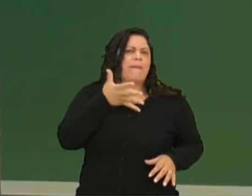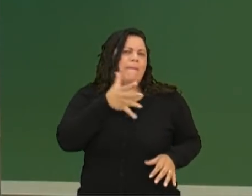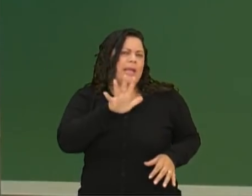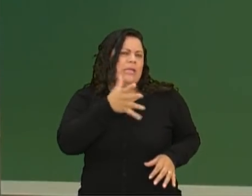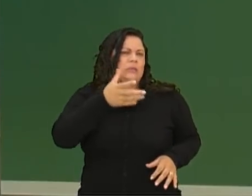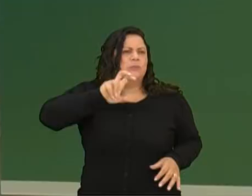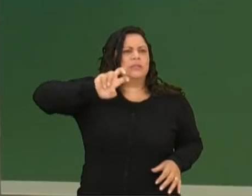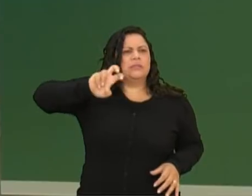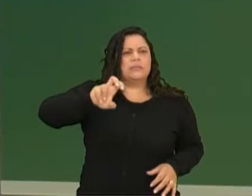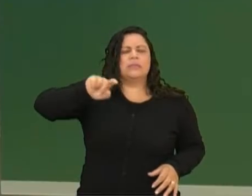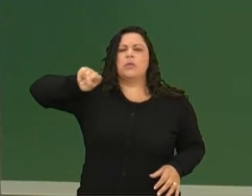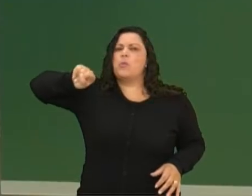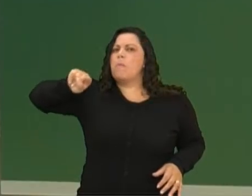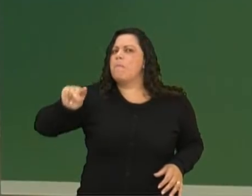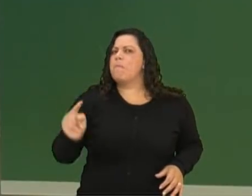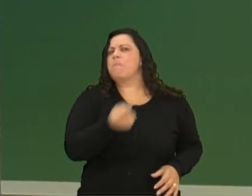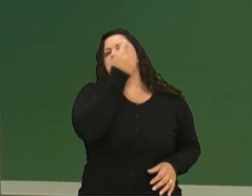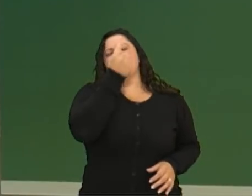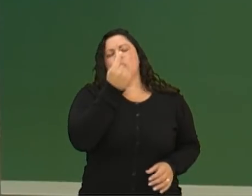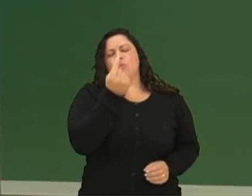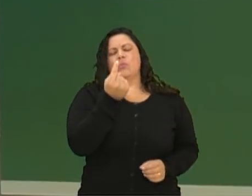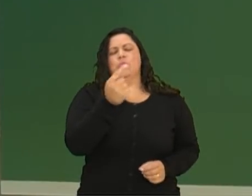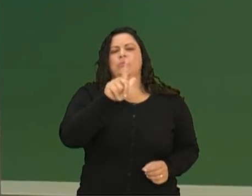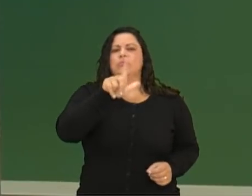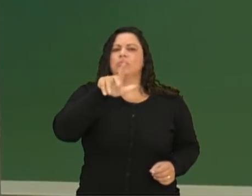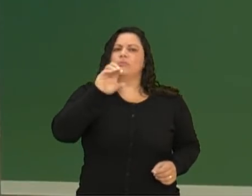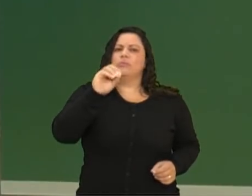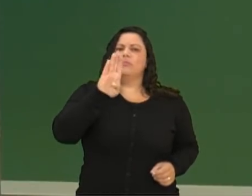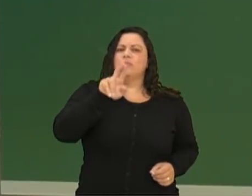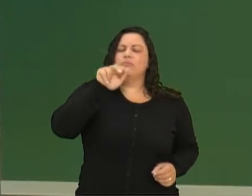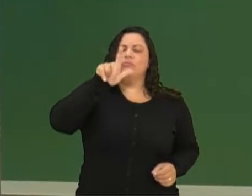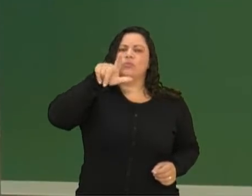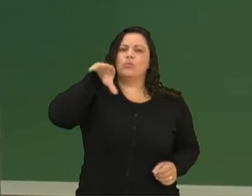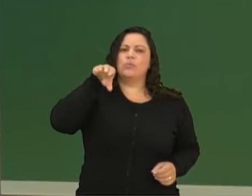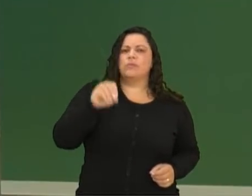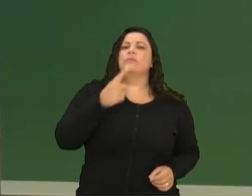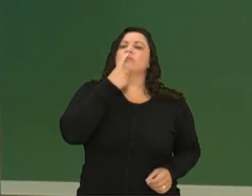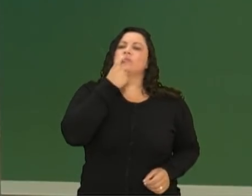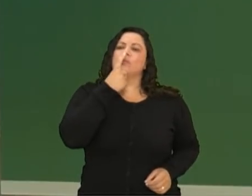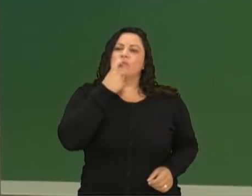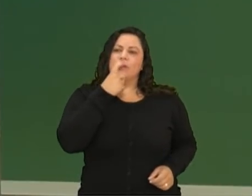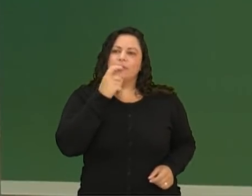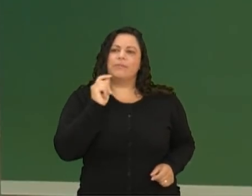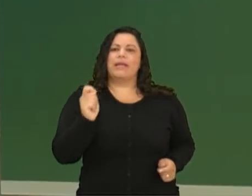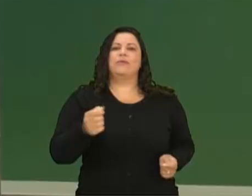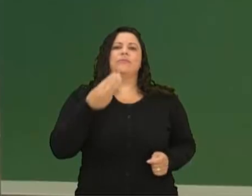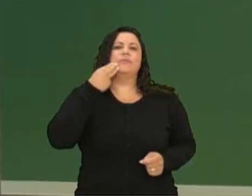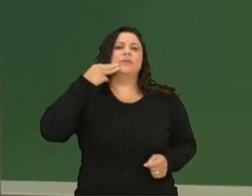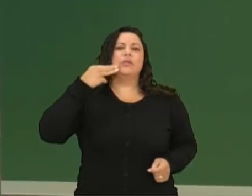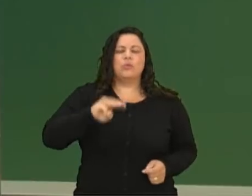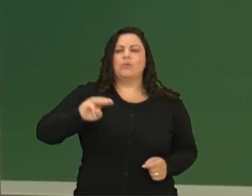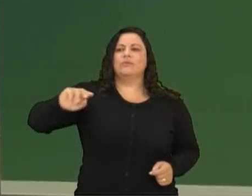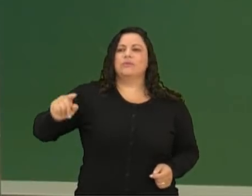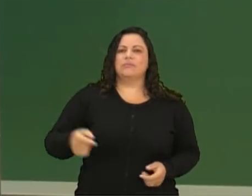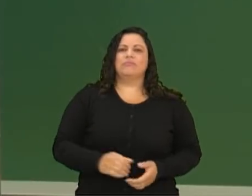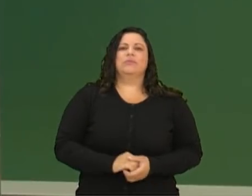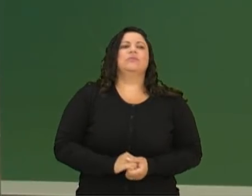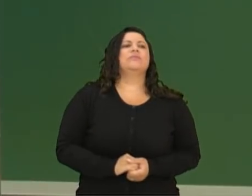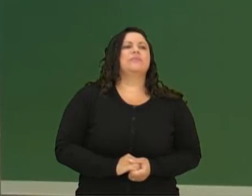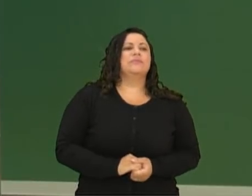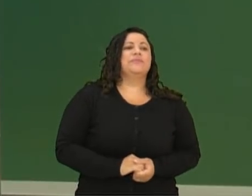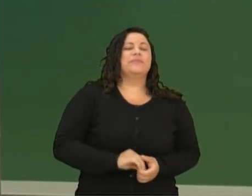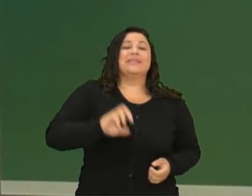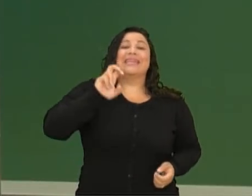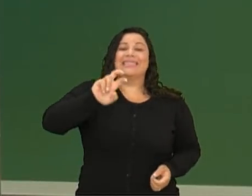5 milhões de glóbulos vermelhos. Muito, não é? Por que essa célula é tão importante e